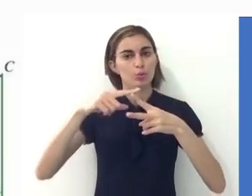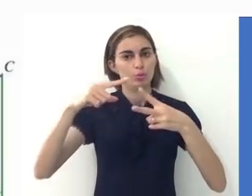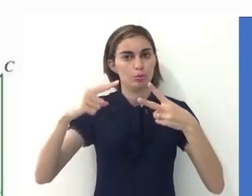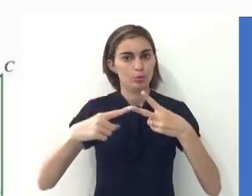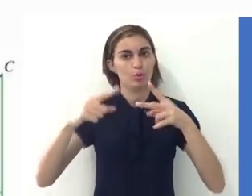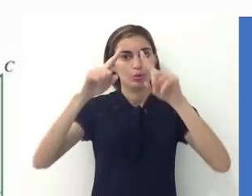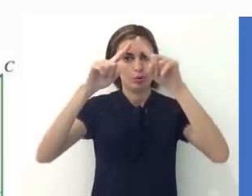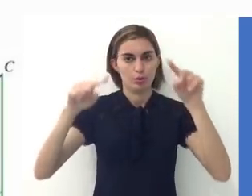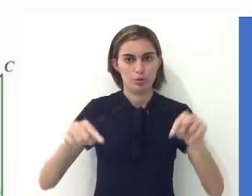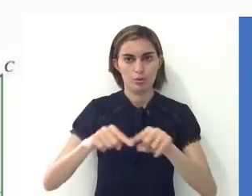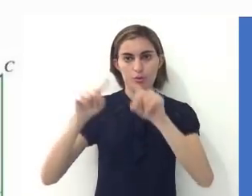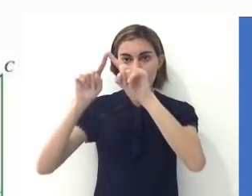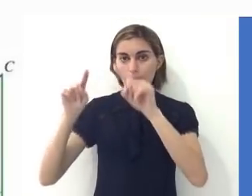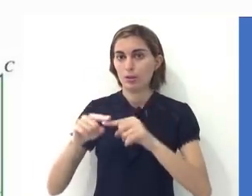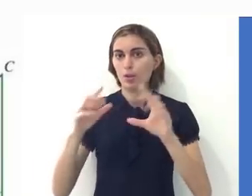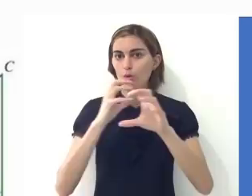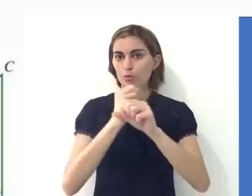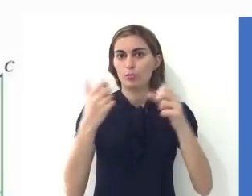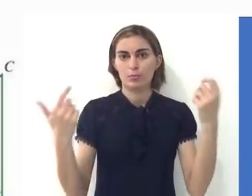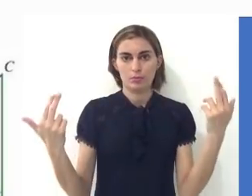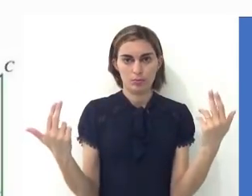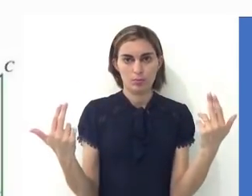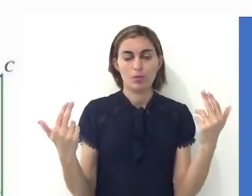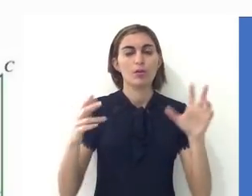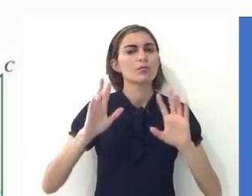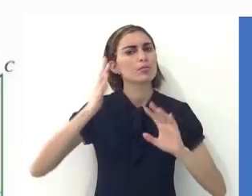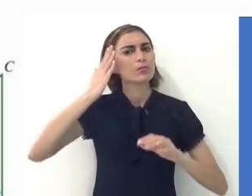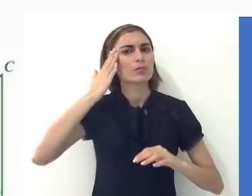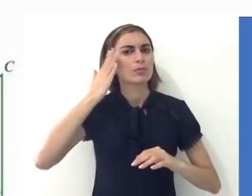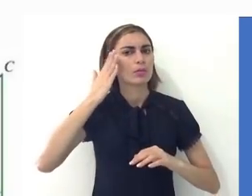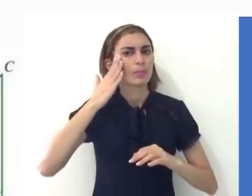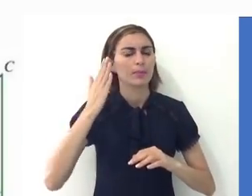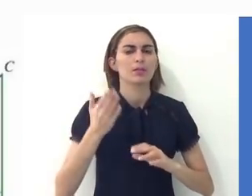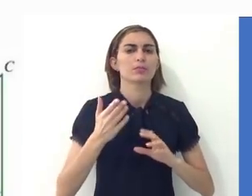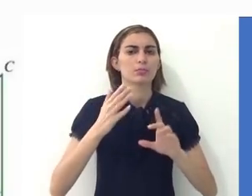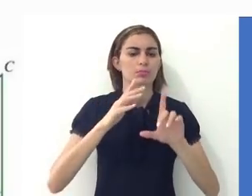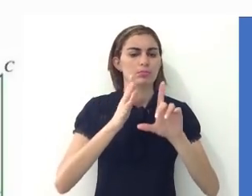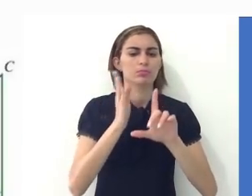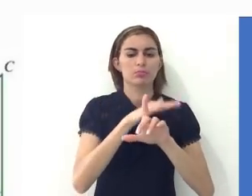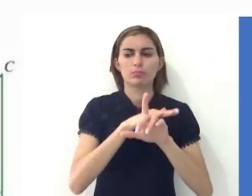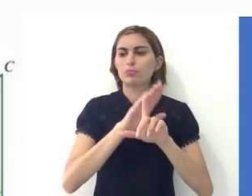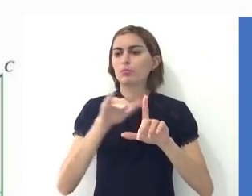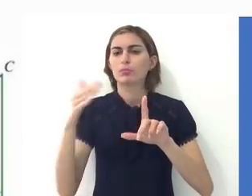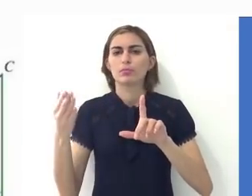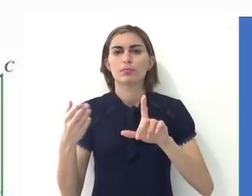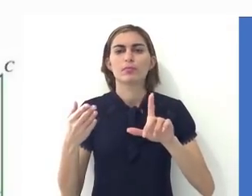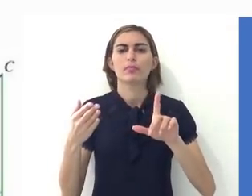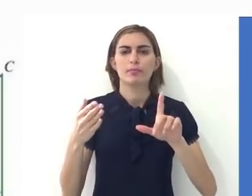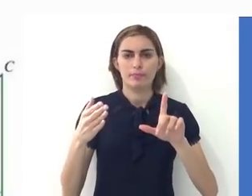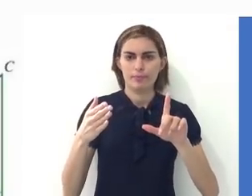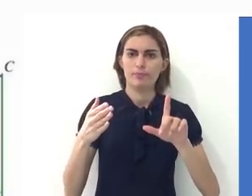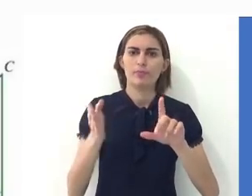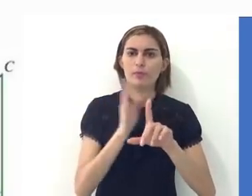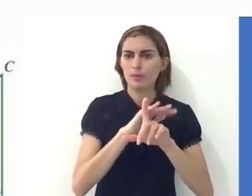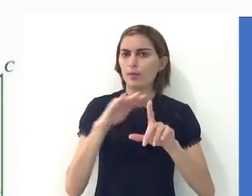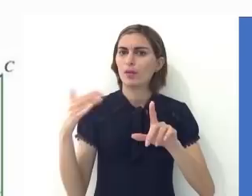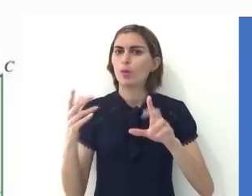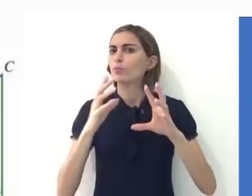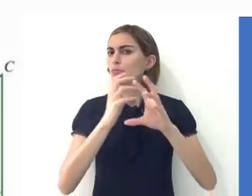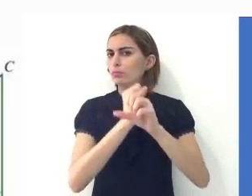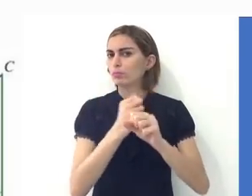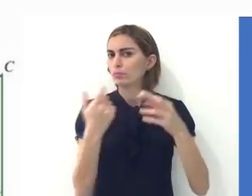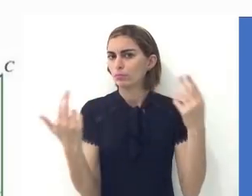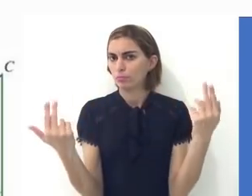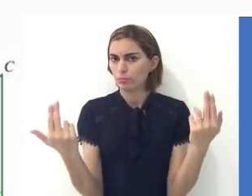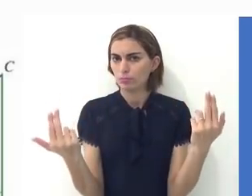2 triângulos com a mesma medida. E sabendo que esse lado BD e AC possuem a